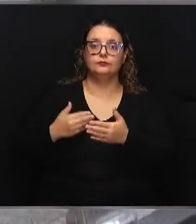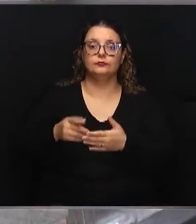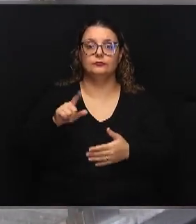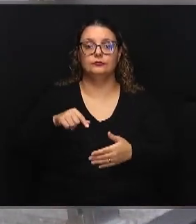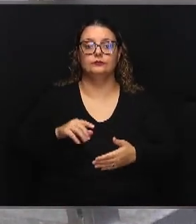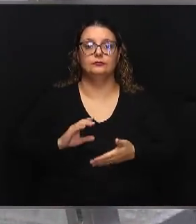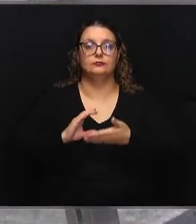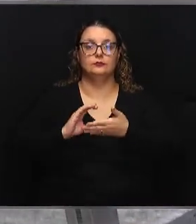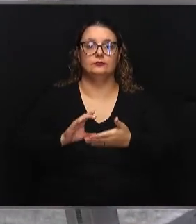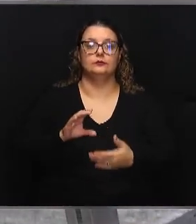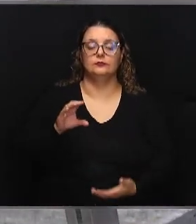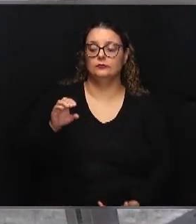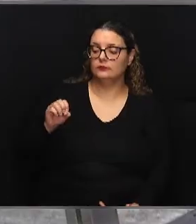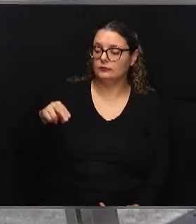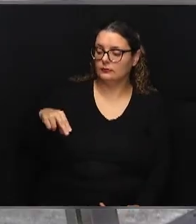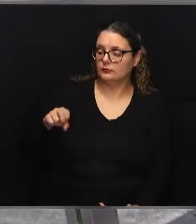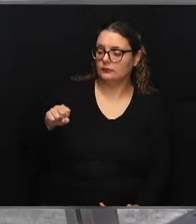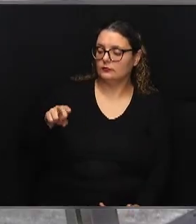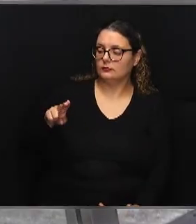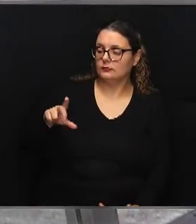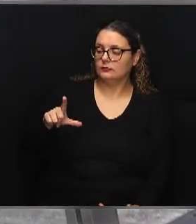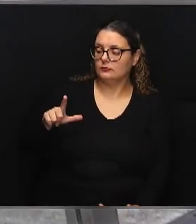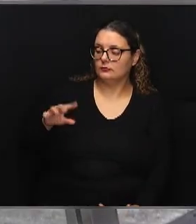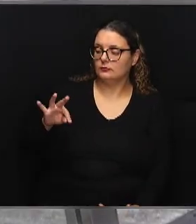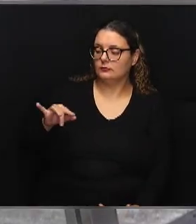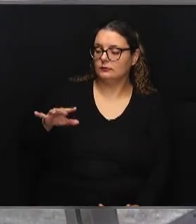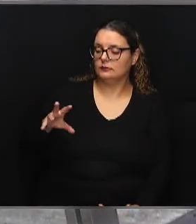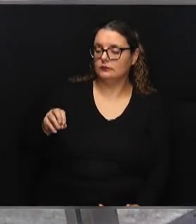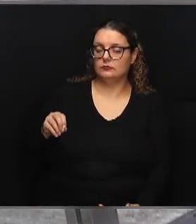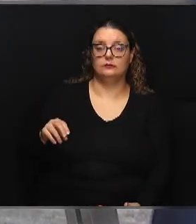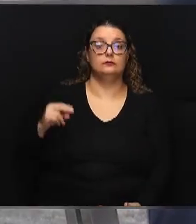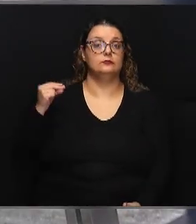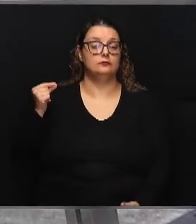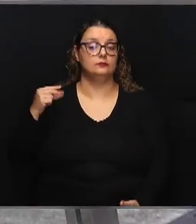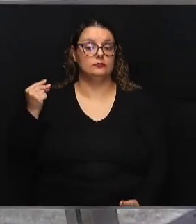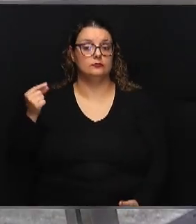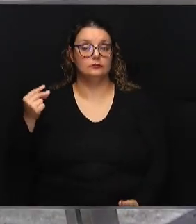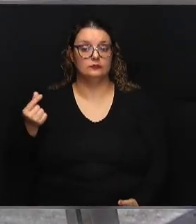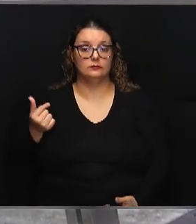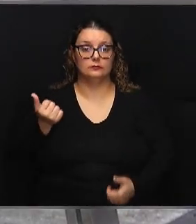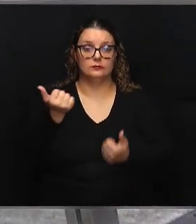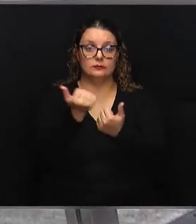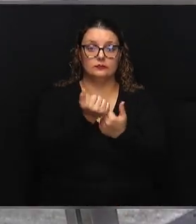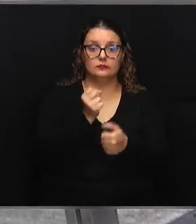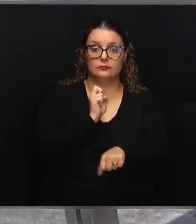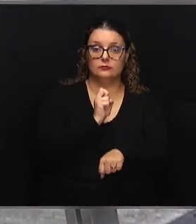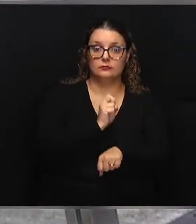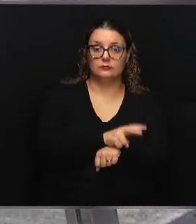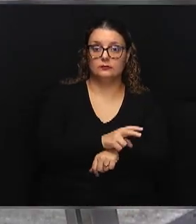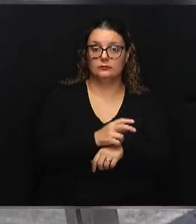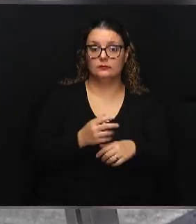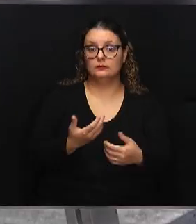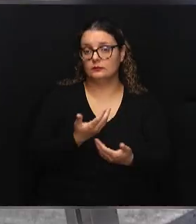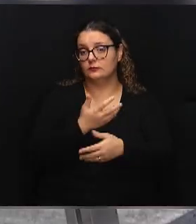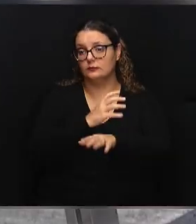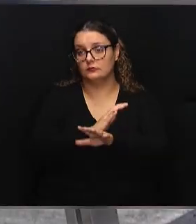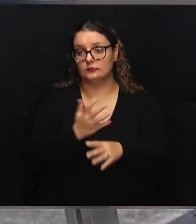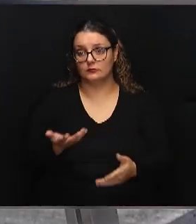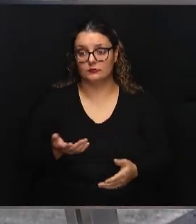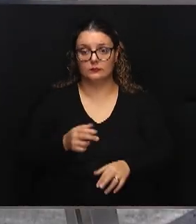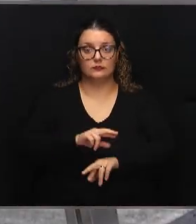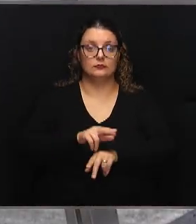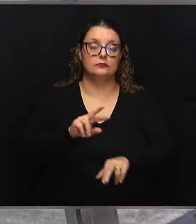ele é consultivo, mas já há muito tempo vem tendo muito cargo vacante e diversas vezes